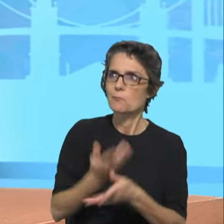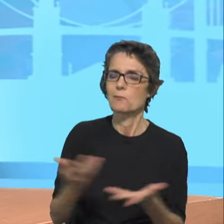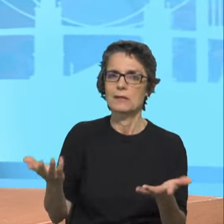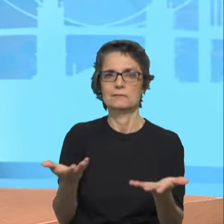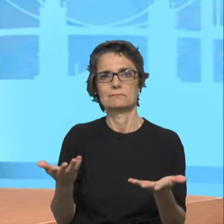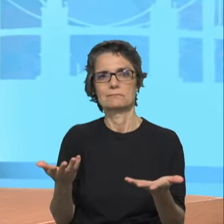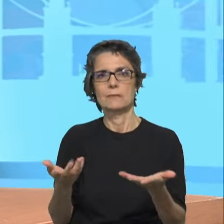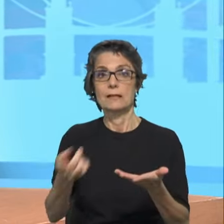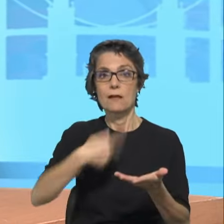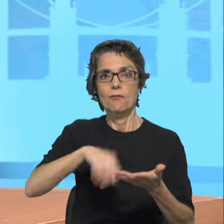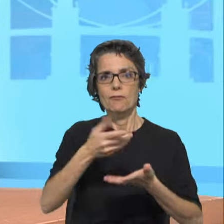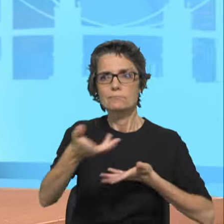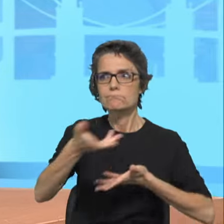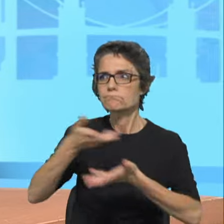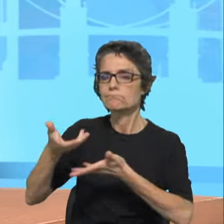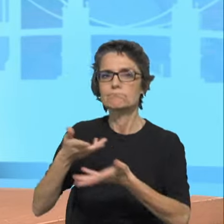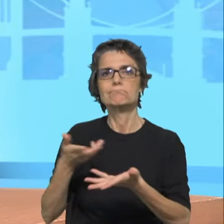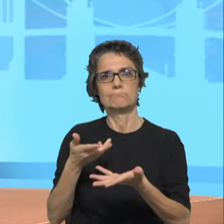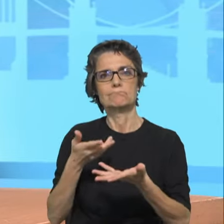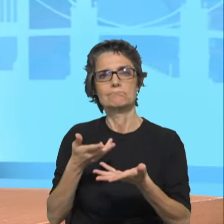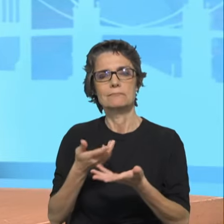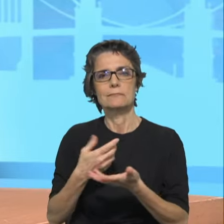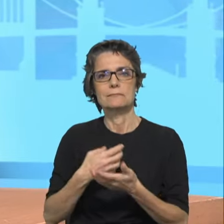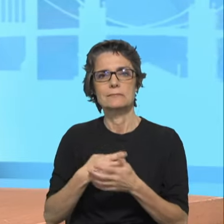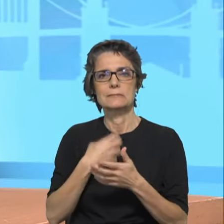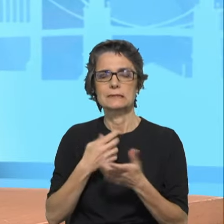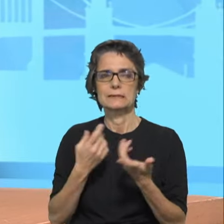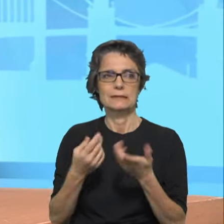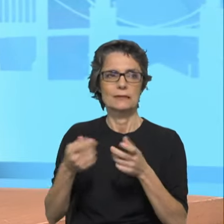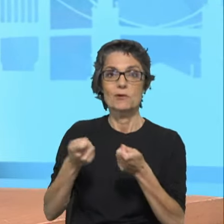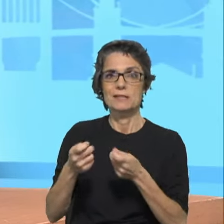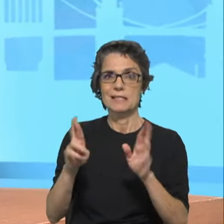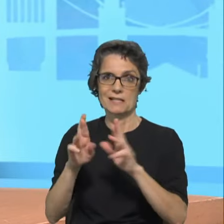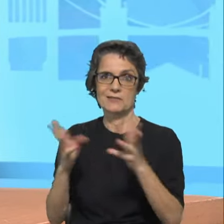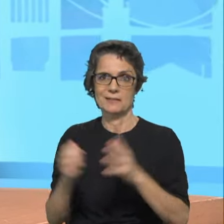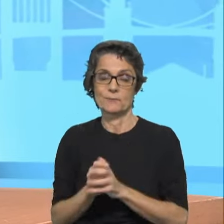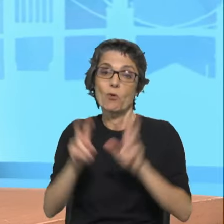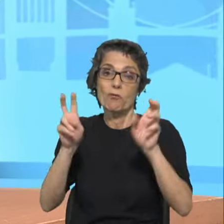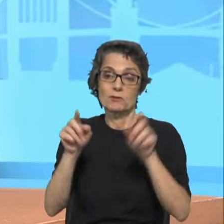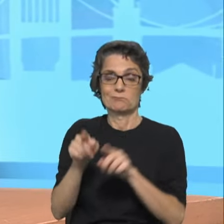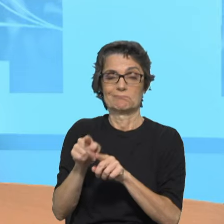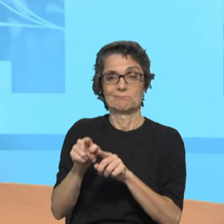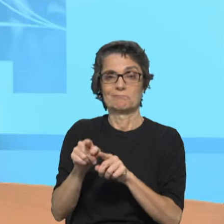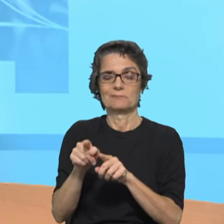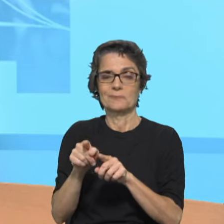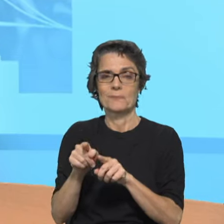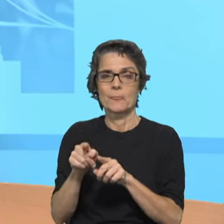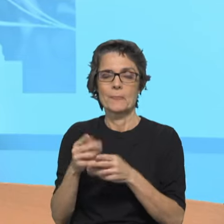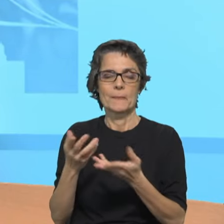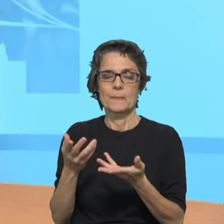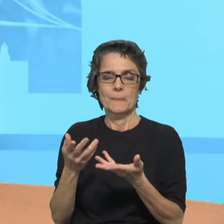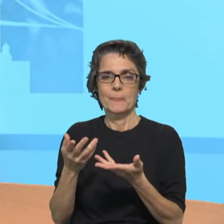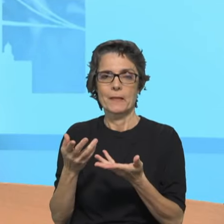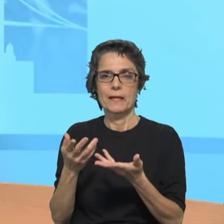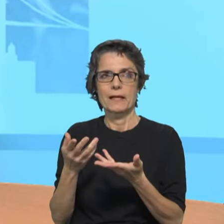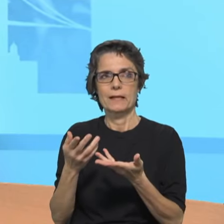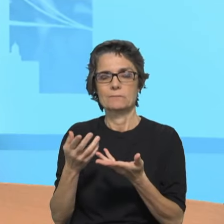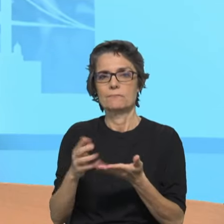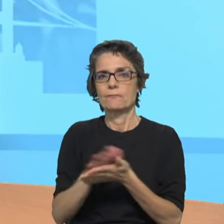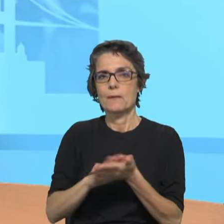esta necessidade de todos juntos organizarmos a esperança. Não é uma ideia, o título certamente o reconhecerão, é uma ideia